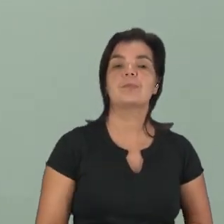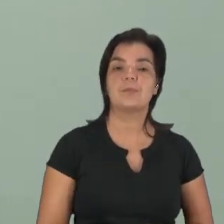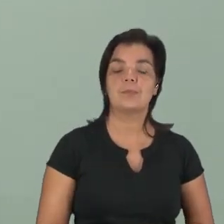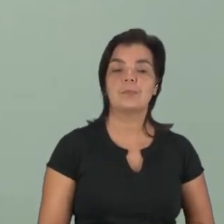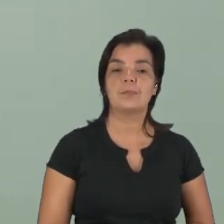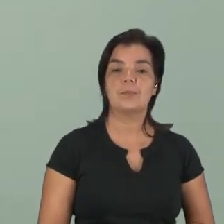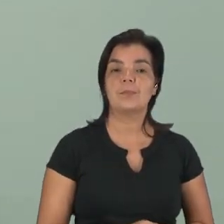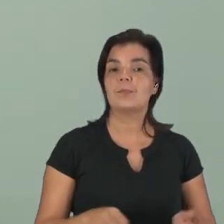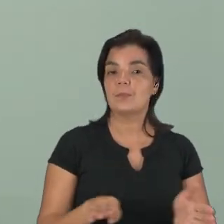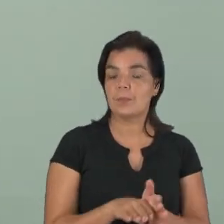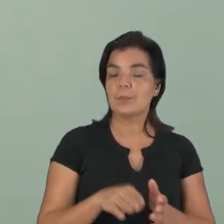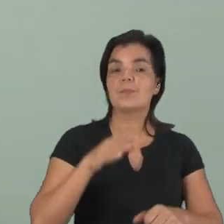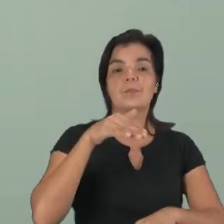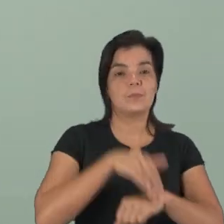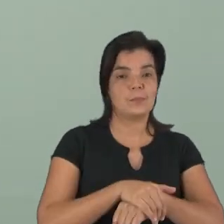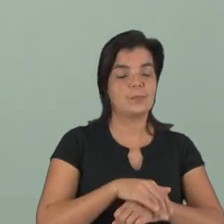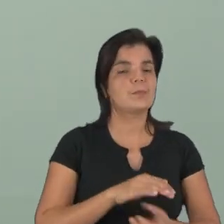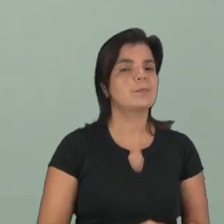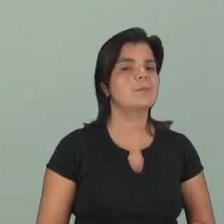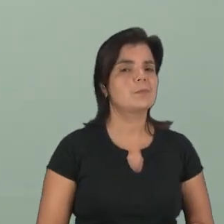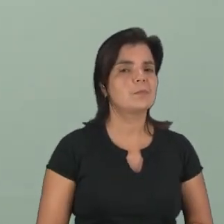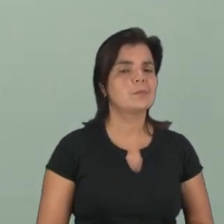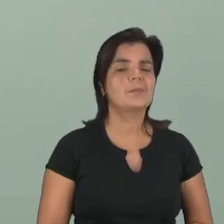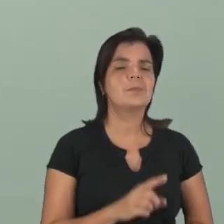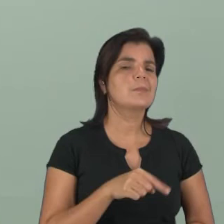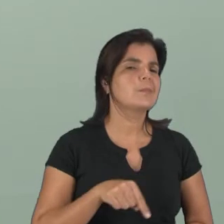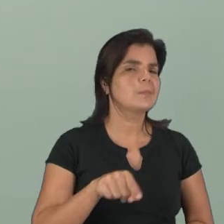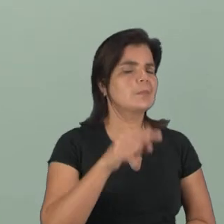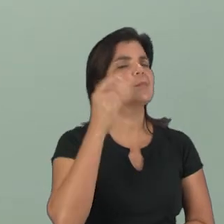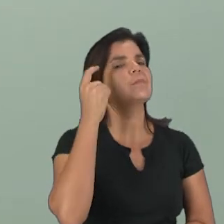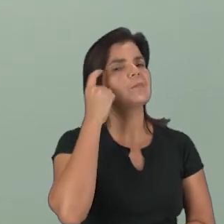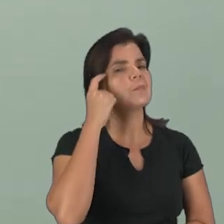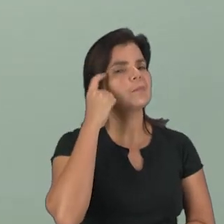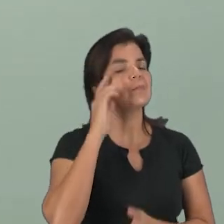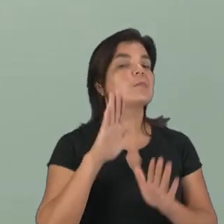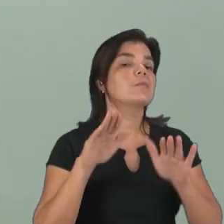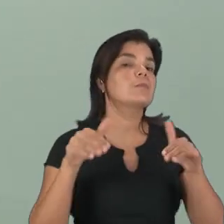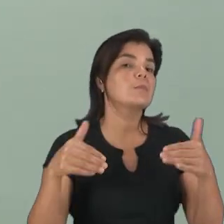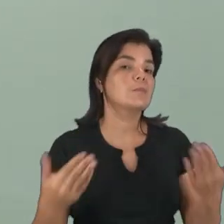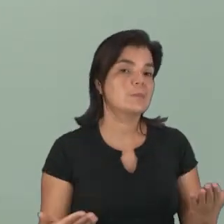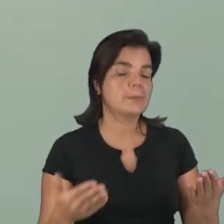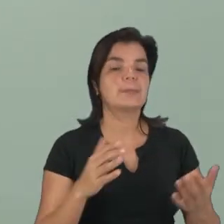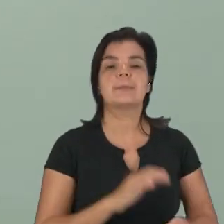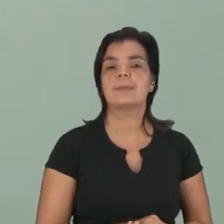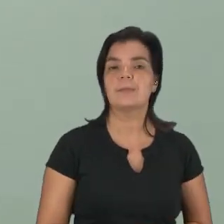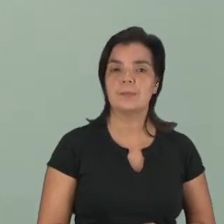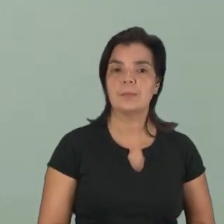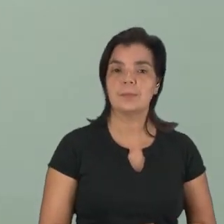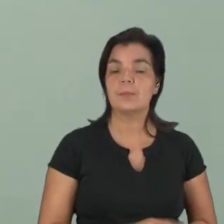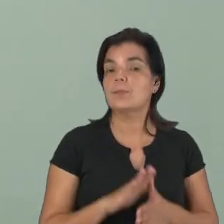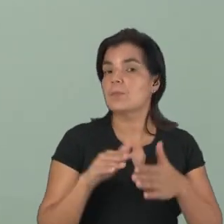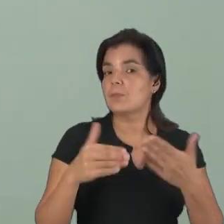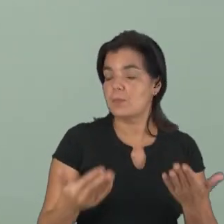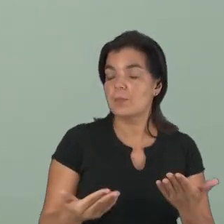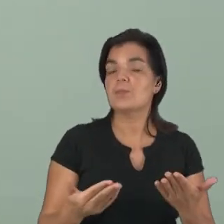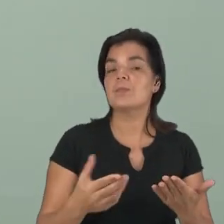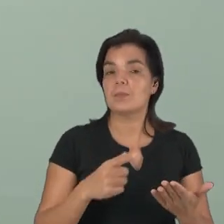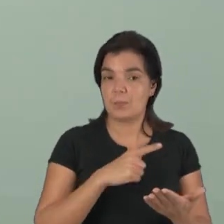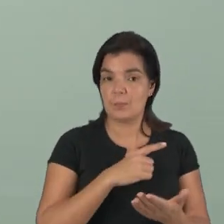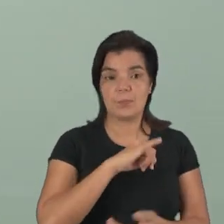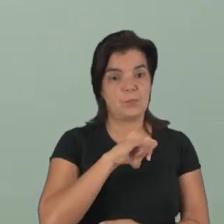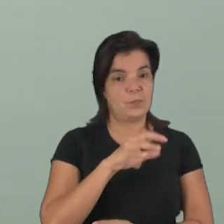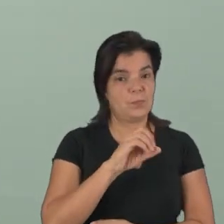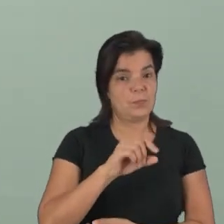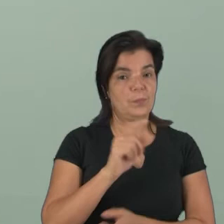quando eu chegar à noite mas se fossemos pensar Quais são as ações Quais são as atividades